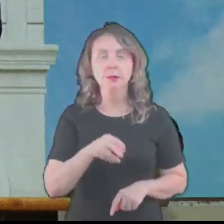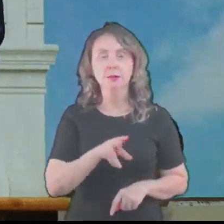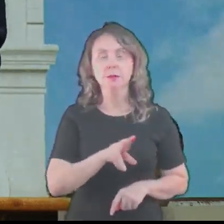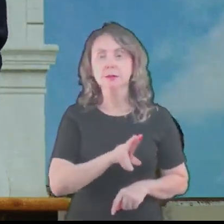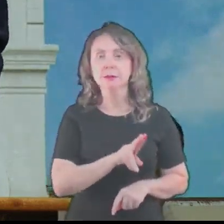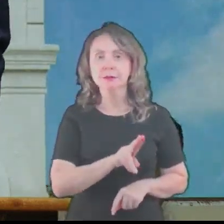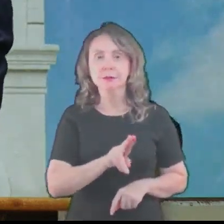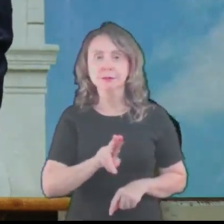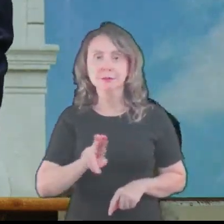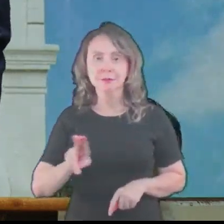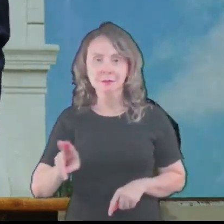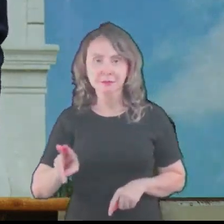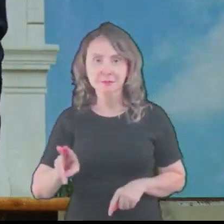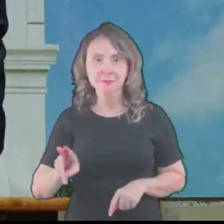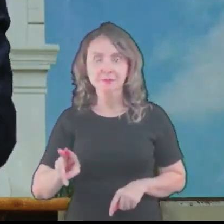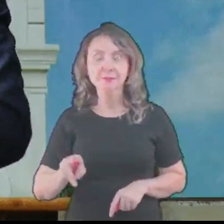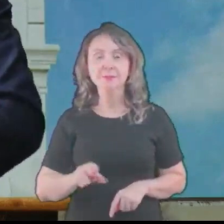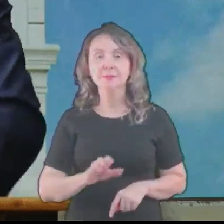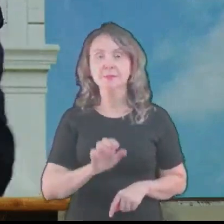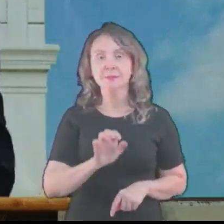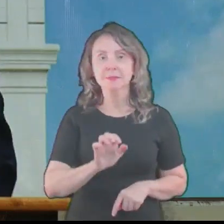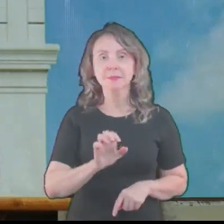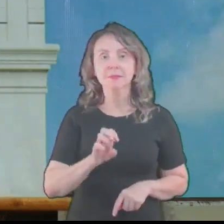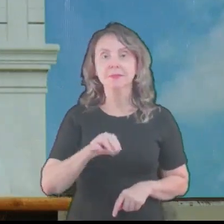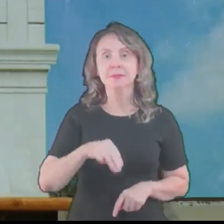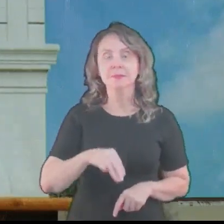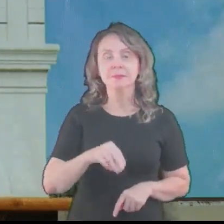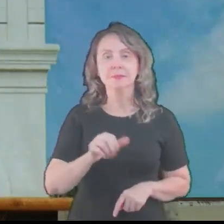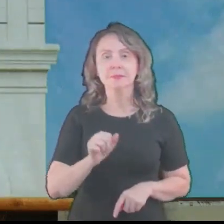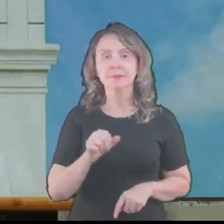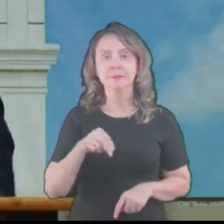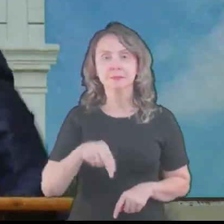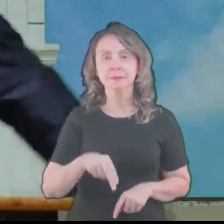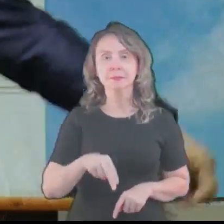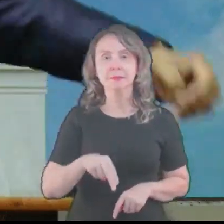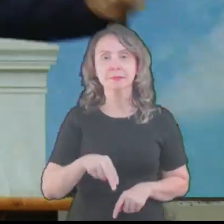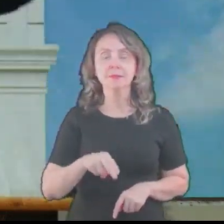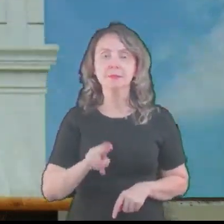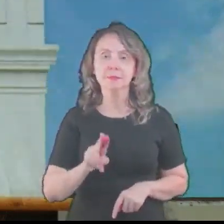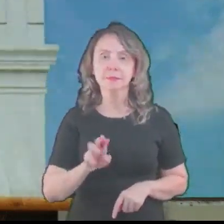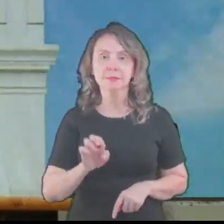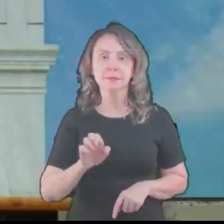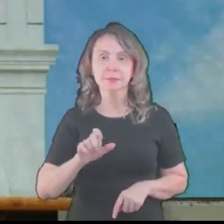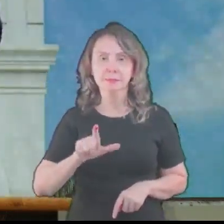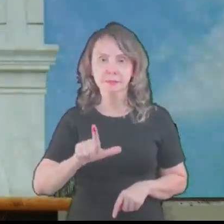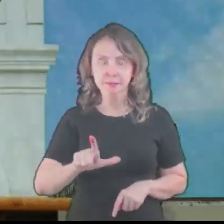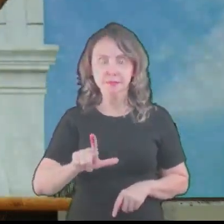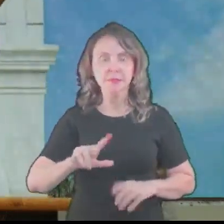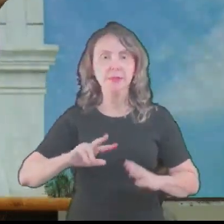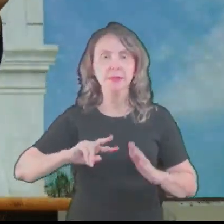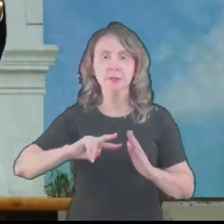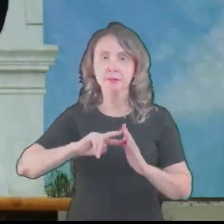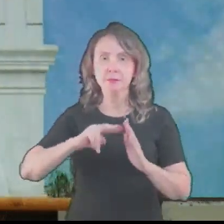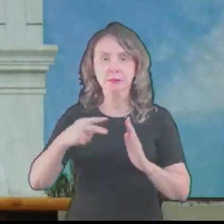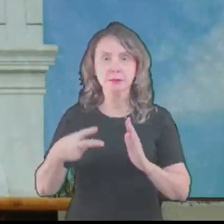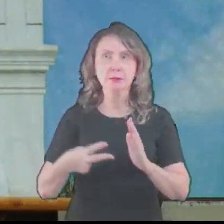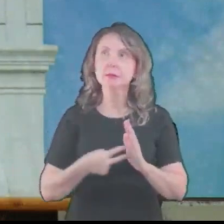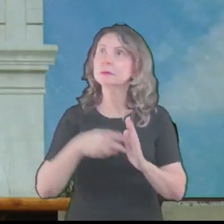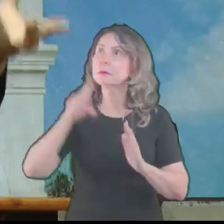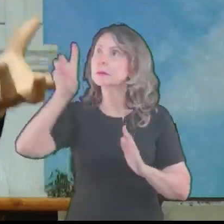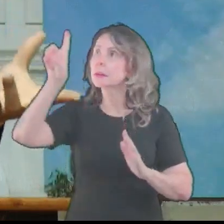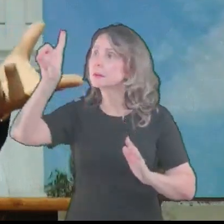menino Emanuel, que significa o Deus presente, o